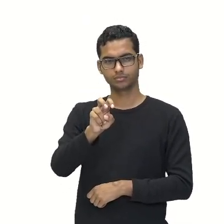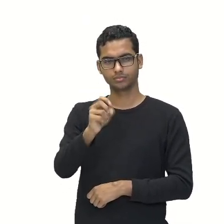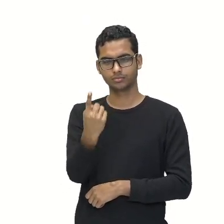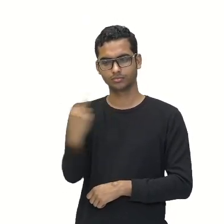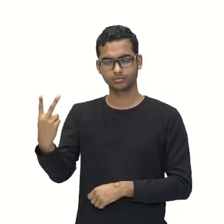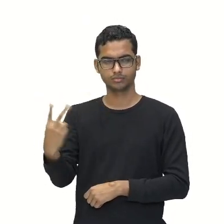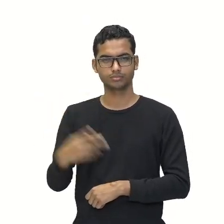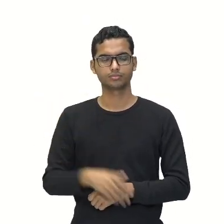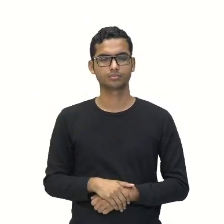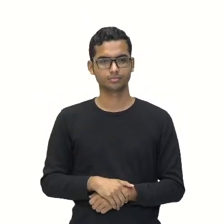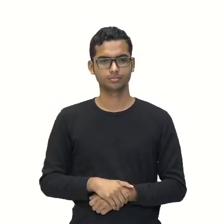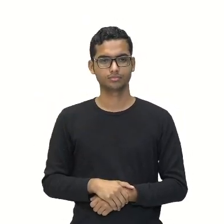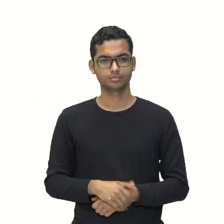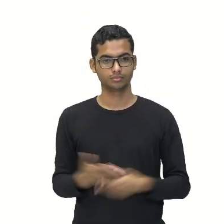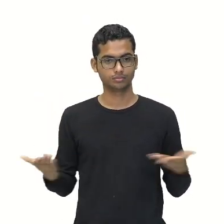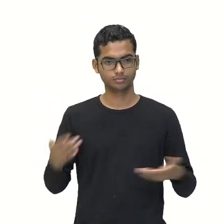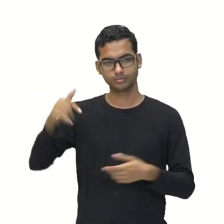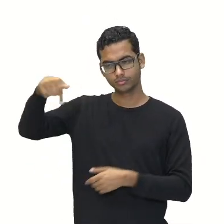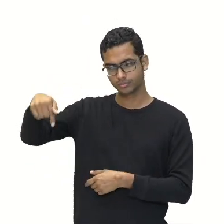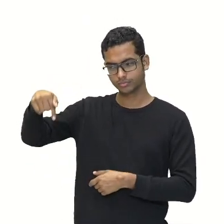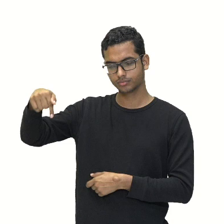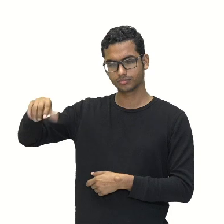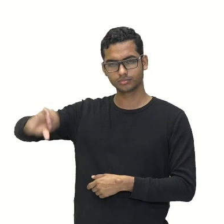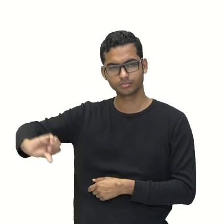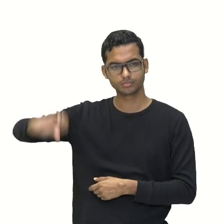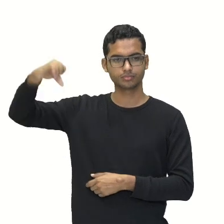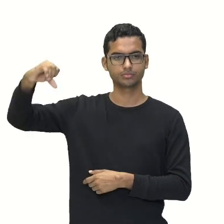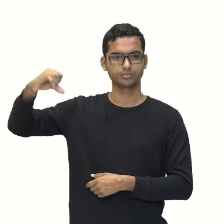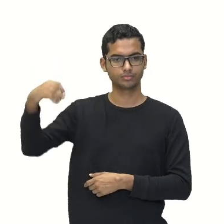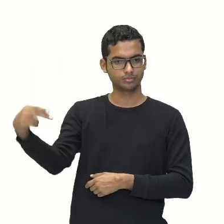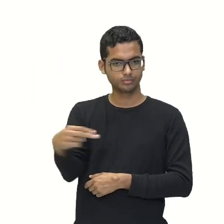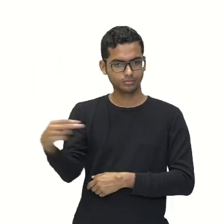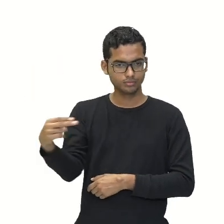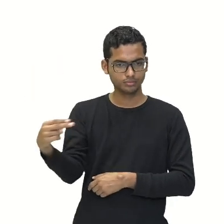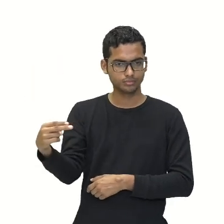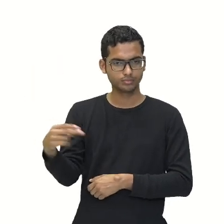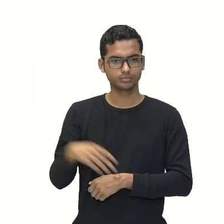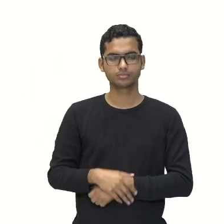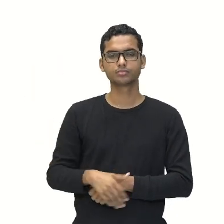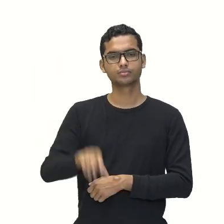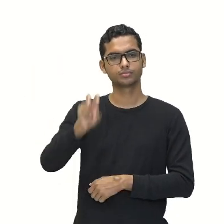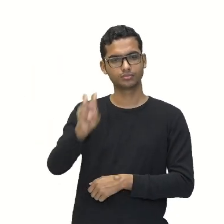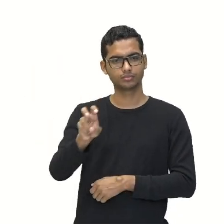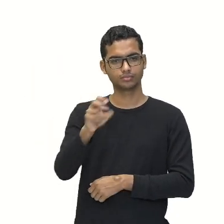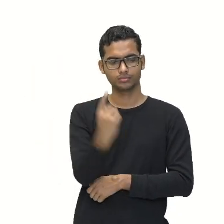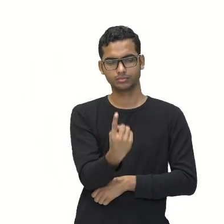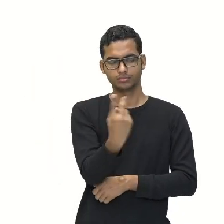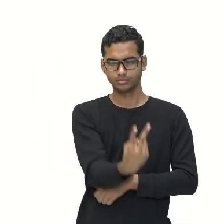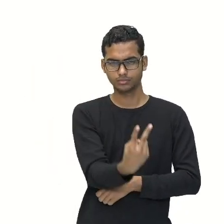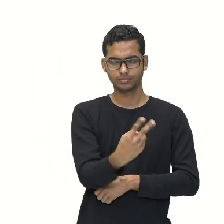Então, vai ficar Q elevado a 9 é igual a